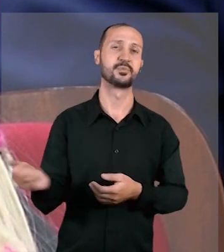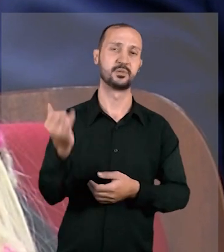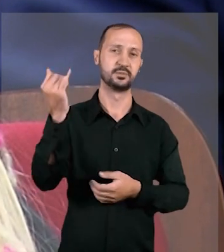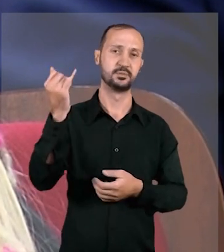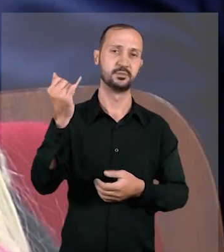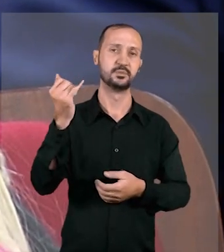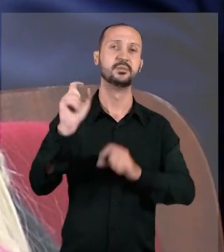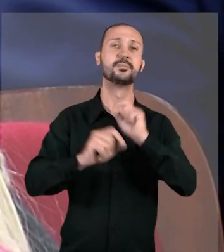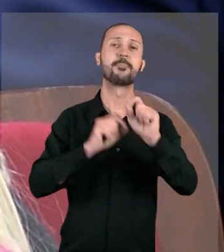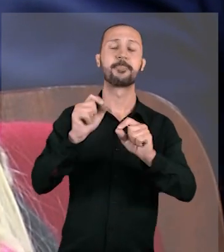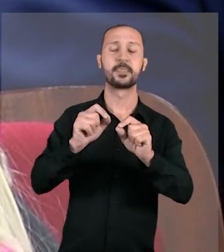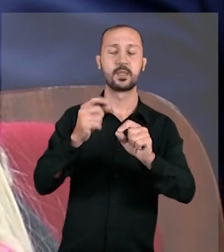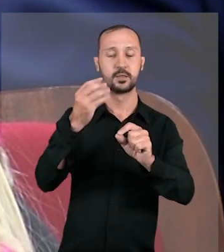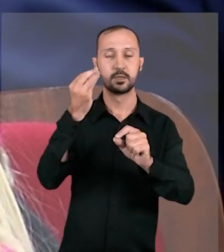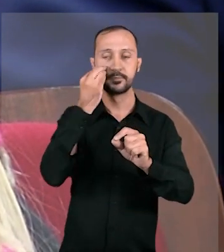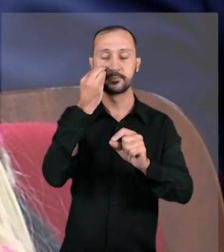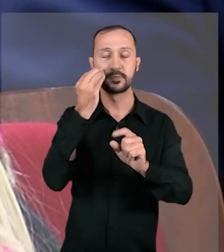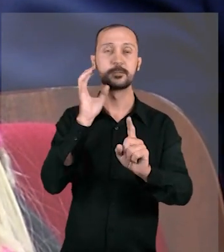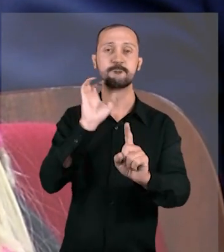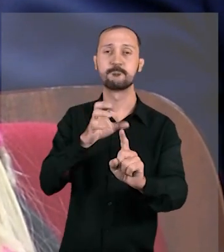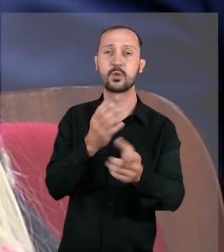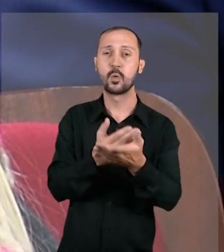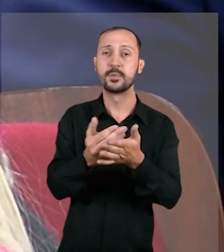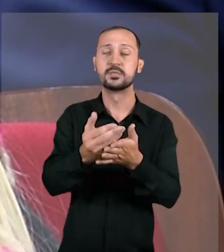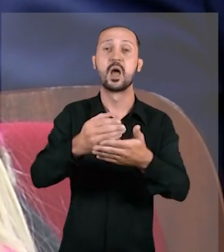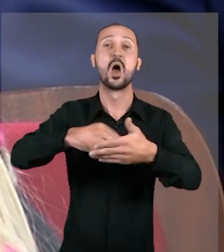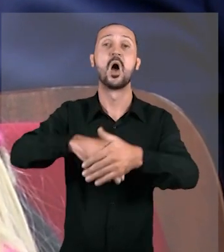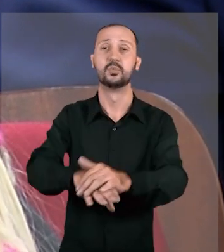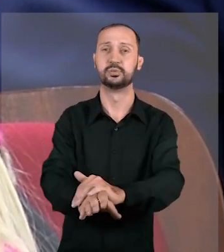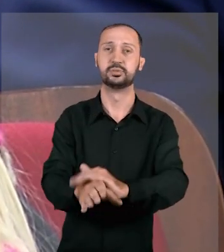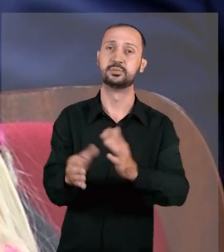revelar uma tendência.